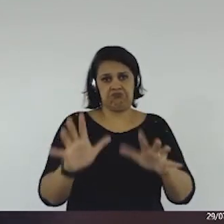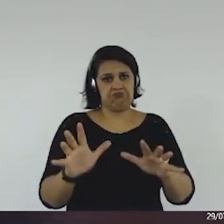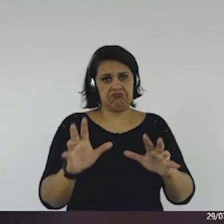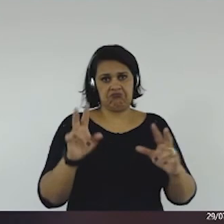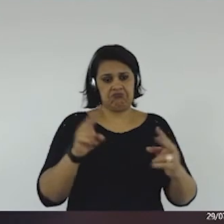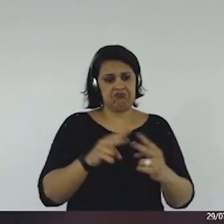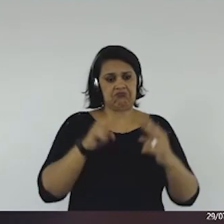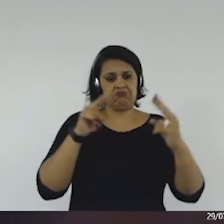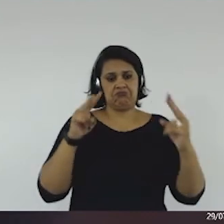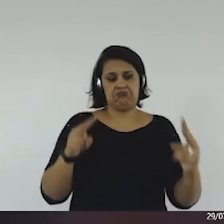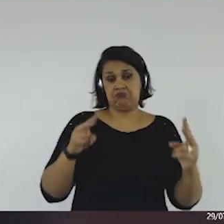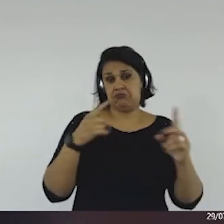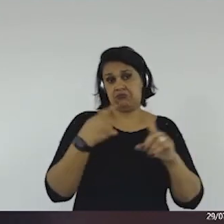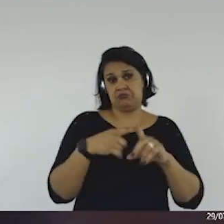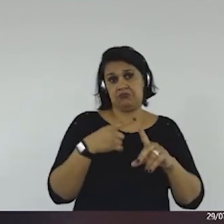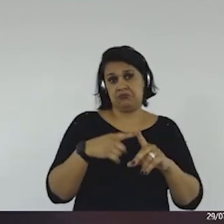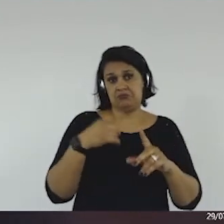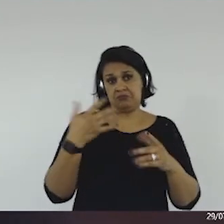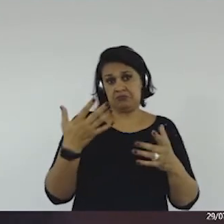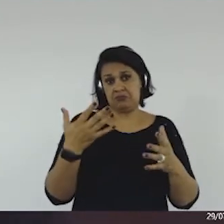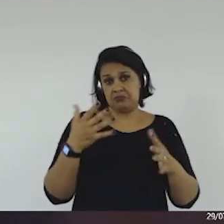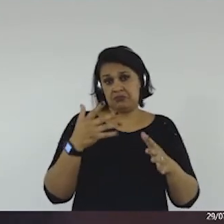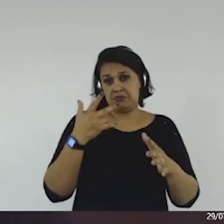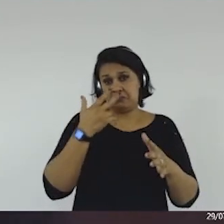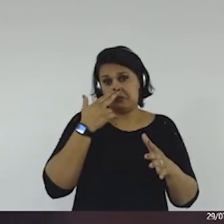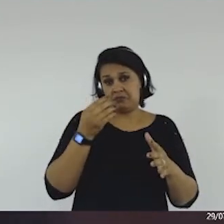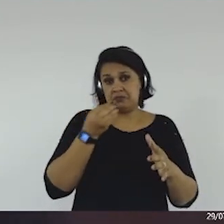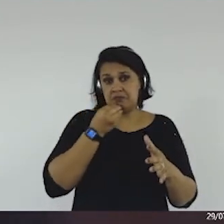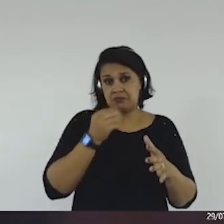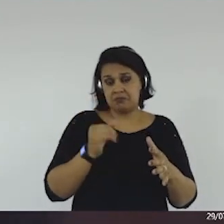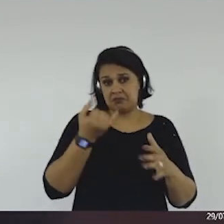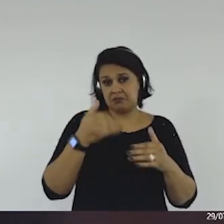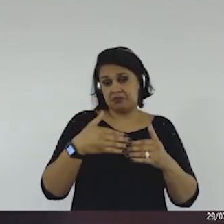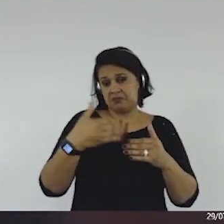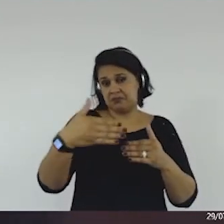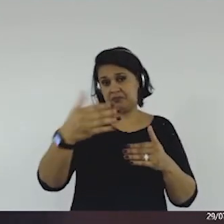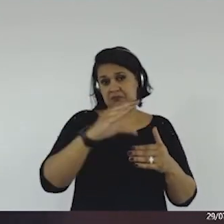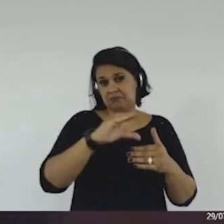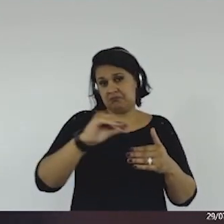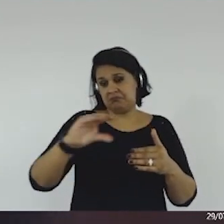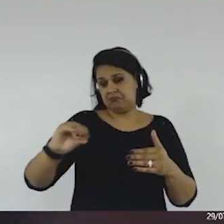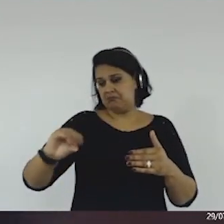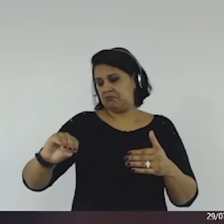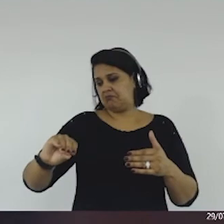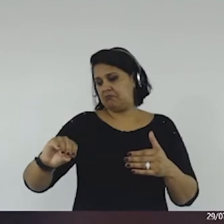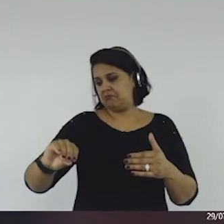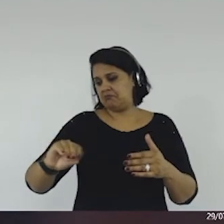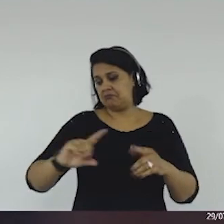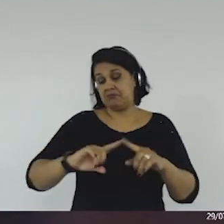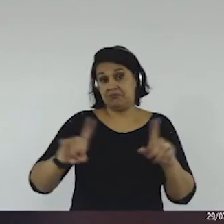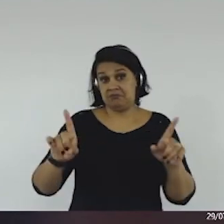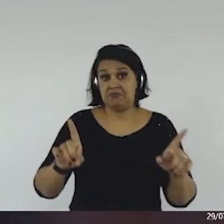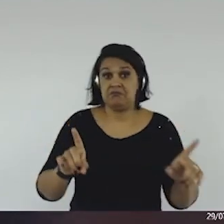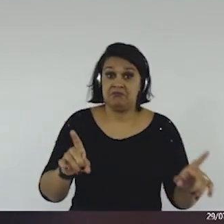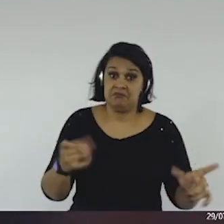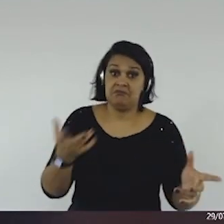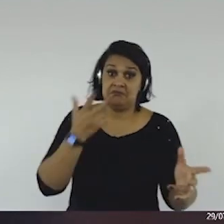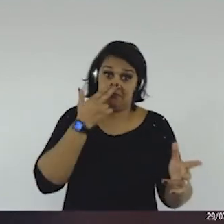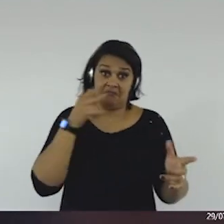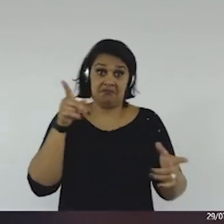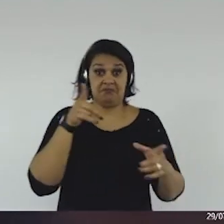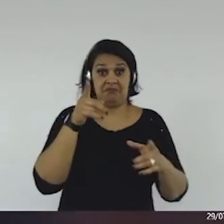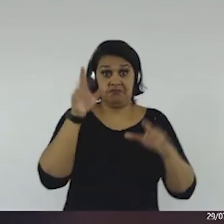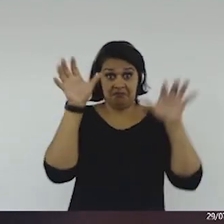se beneficia de uma postergação na conclusão do procedimento. Mas daí, acho que a mão firme do tribunal